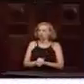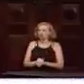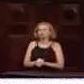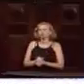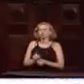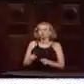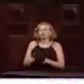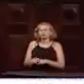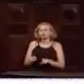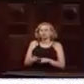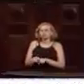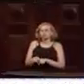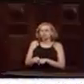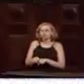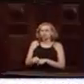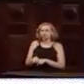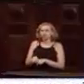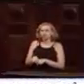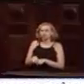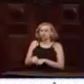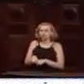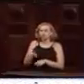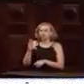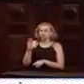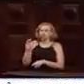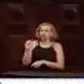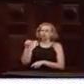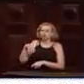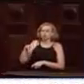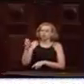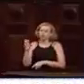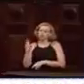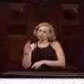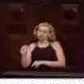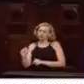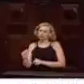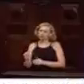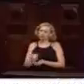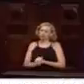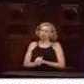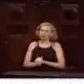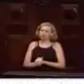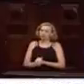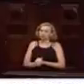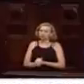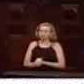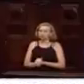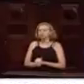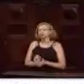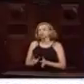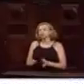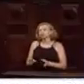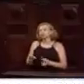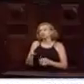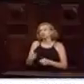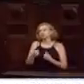Câmara dos Vereadores também, a tal da malinha da FETRANSPOR.